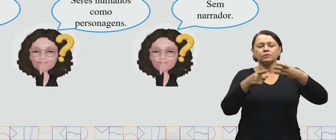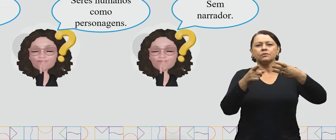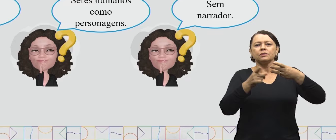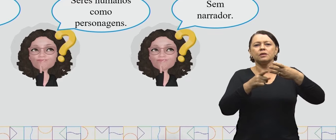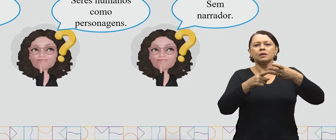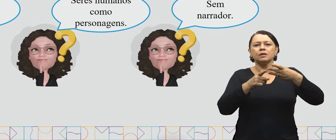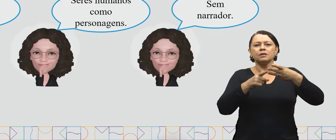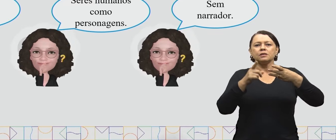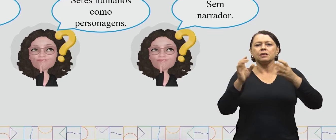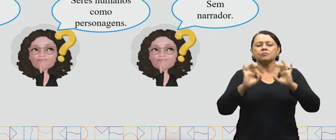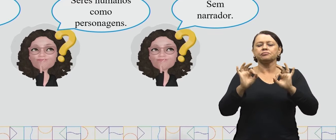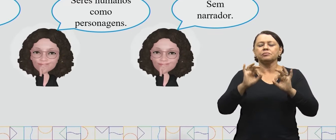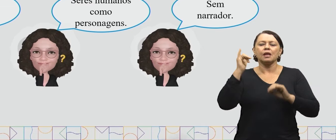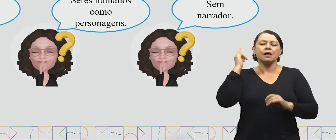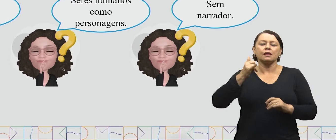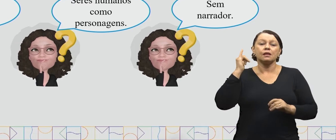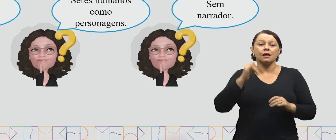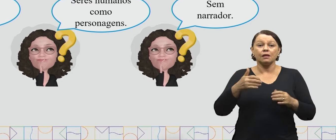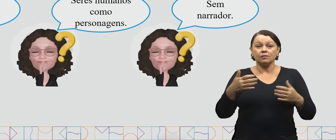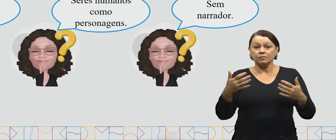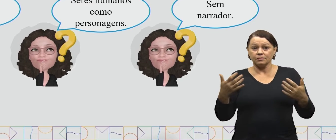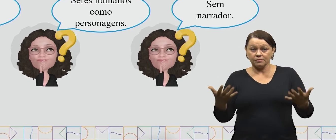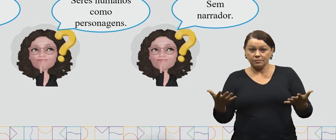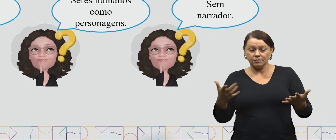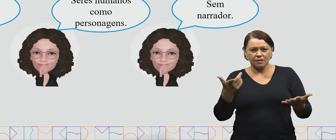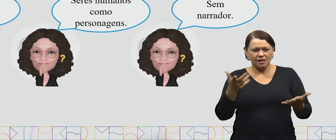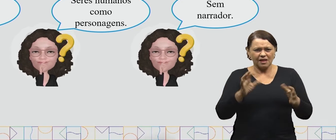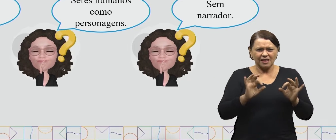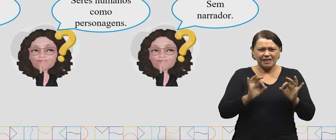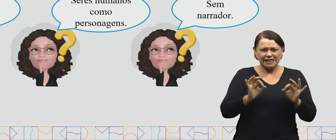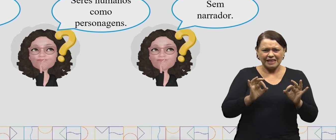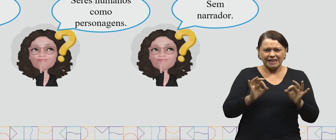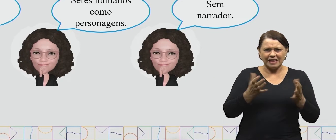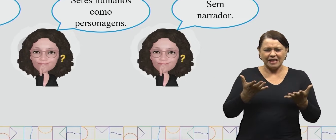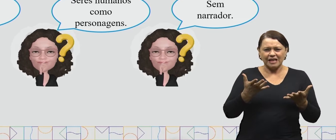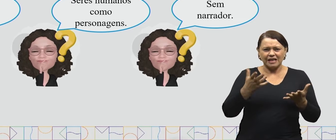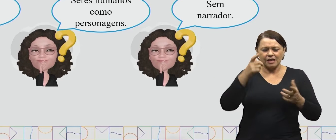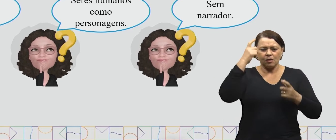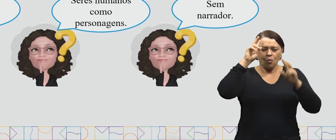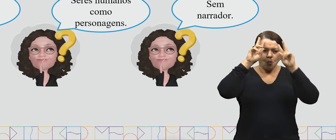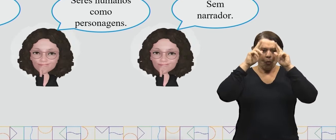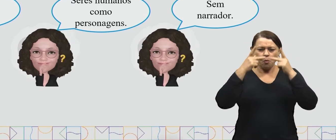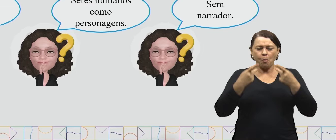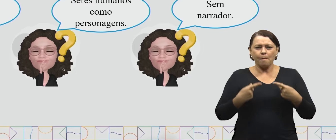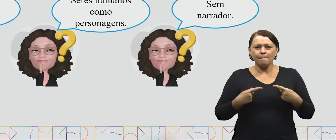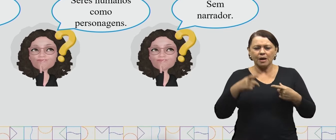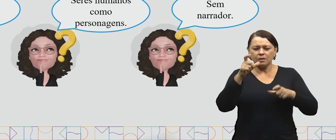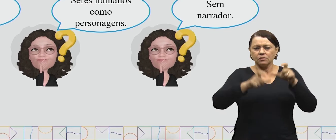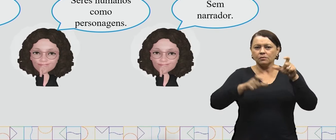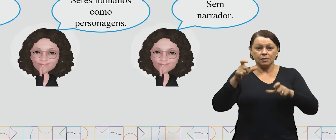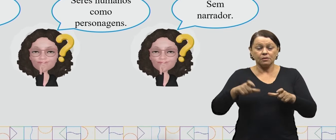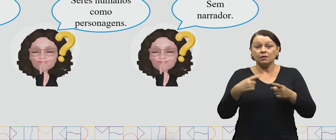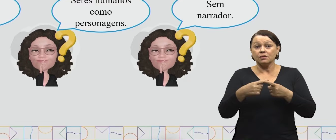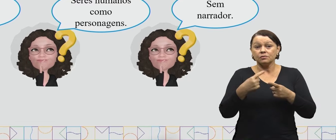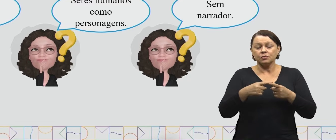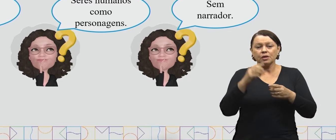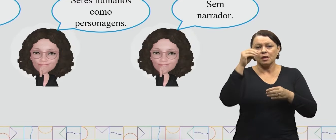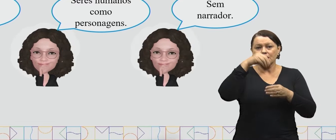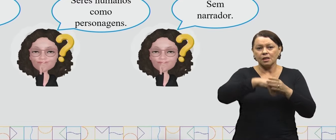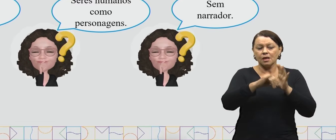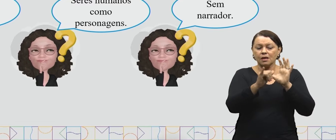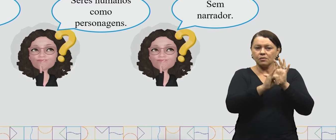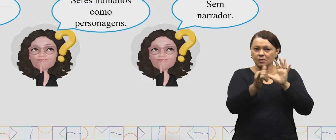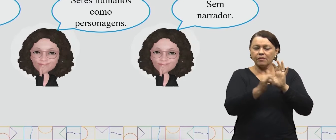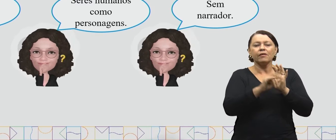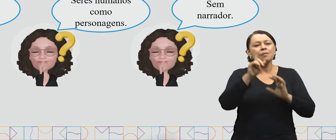terceira, sem narrador. Ora, querido aluno, como teremos seres humanos como personagens? Acabamos de ver que